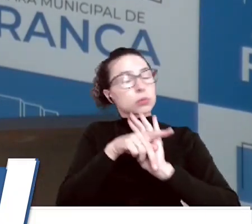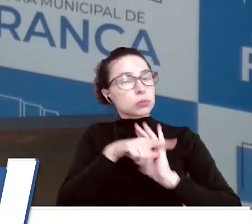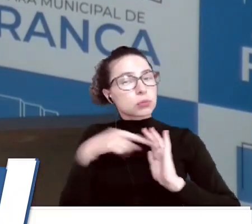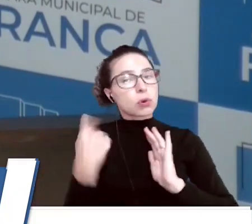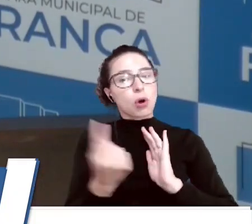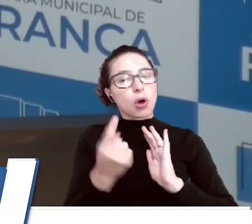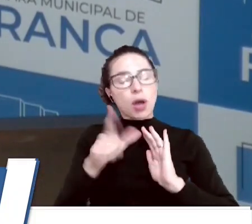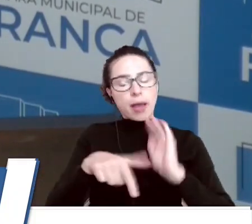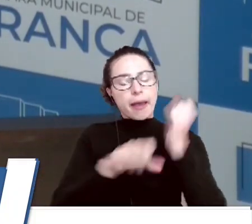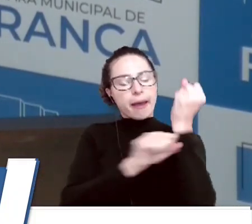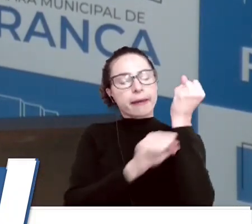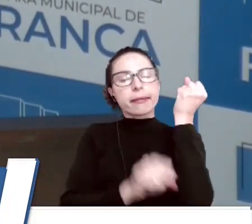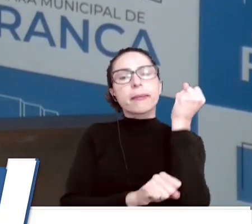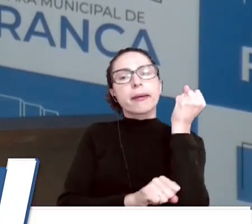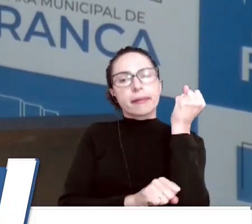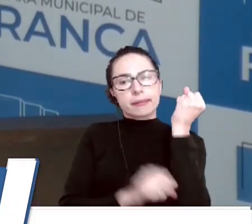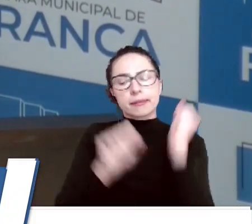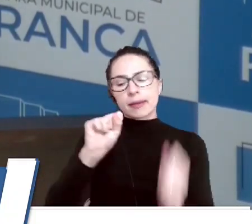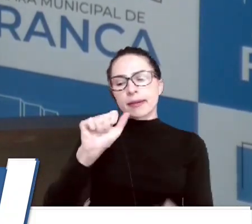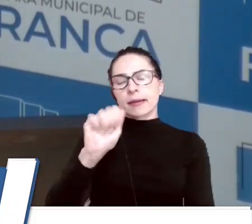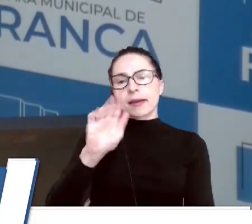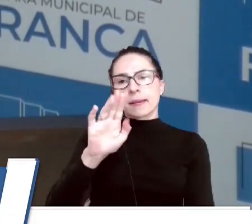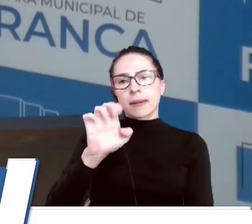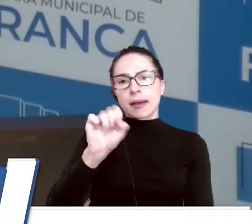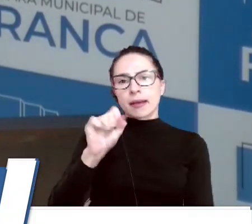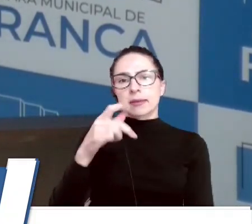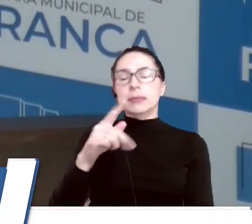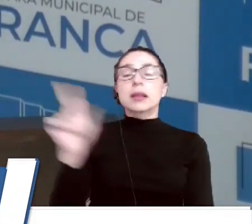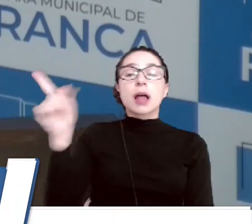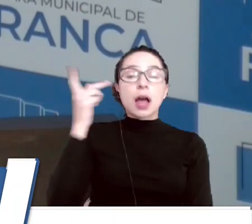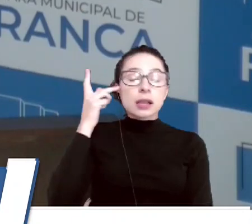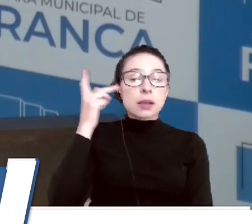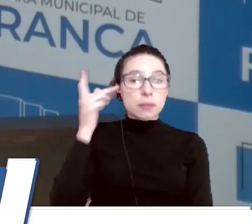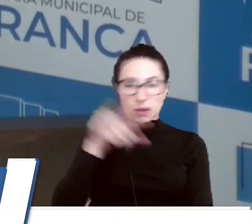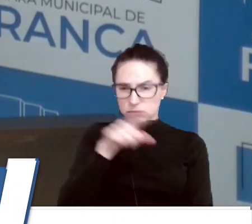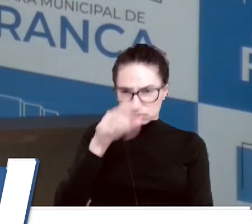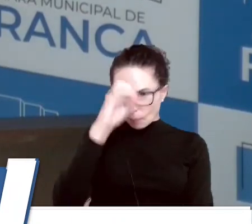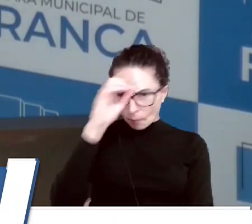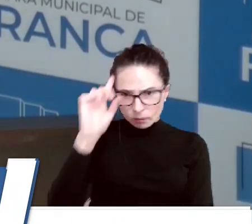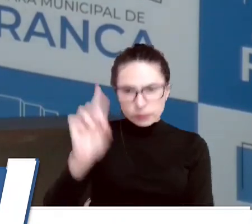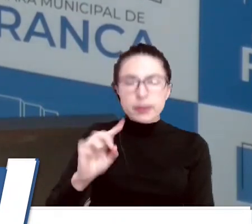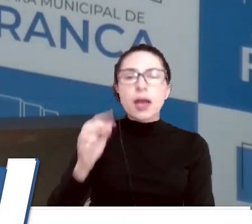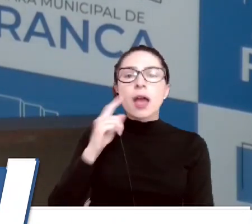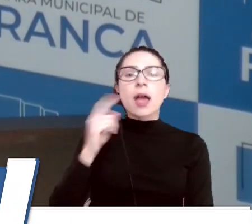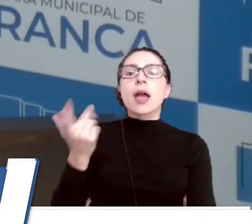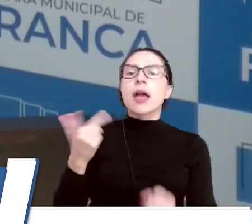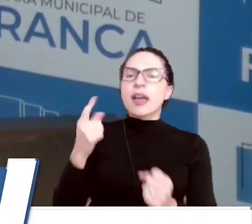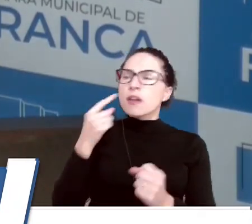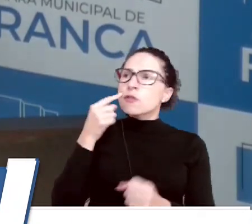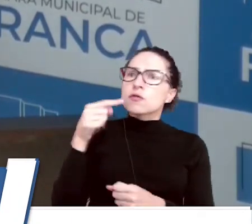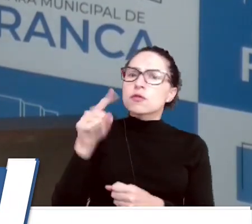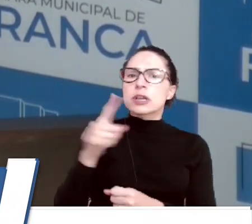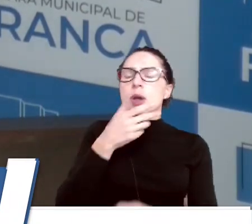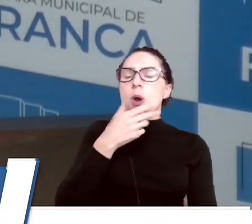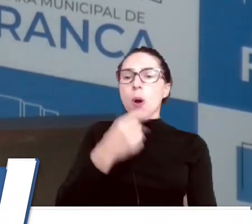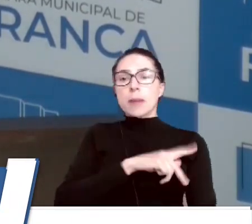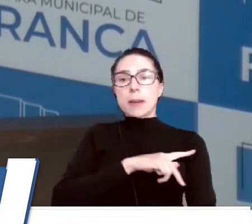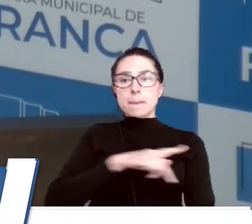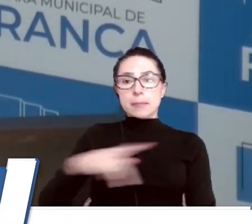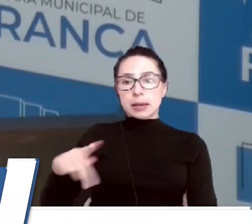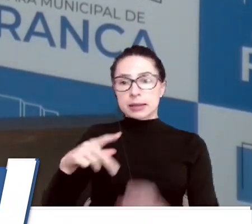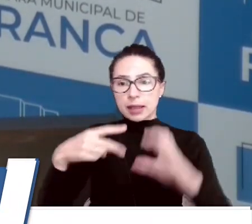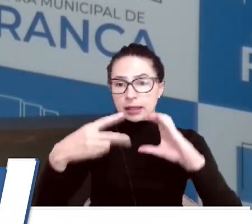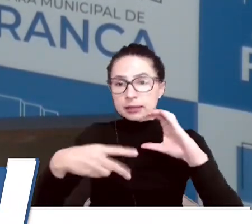a Sabesp. Em São Paulo, para aqueles que não sabem, eu vi um dia desse o presidente da Câmara